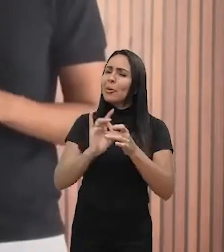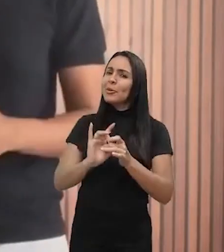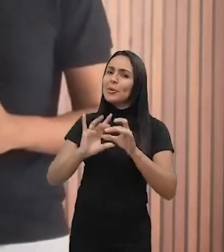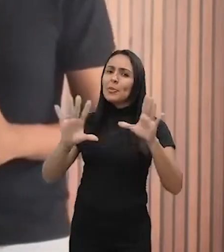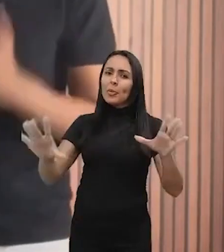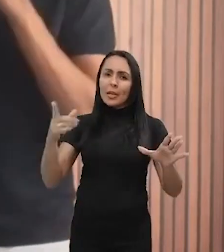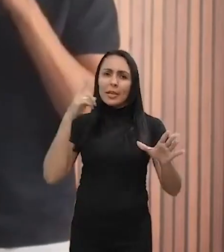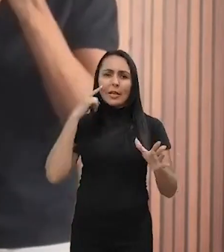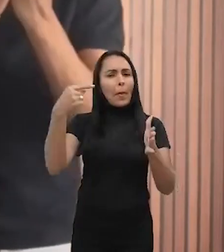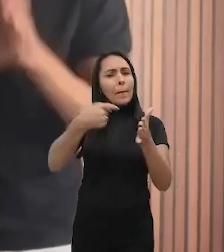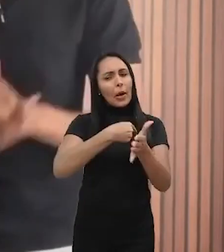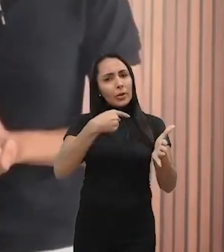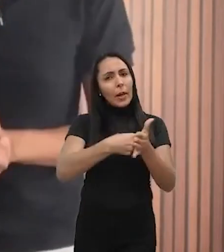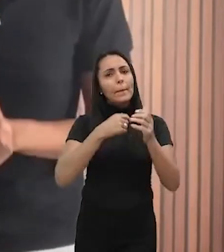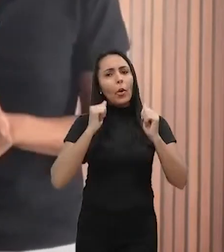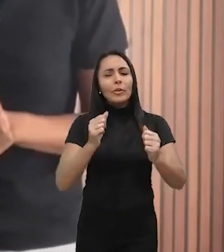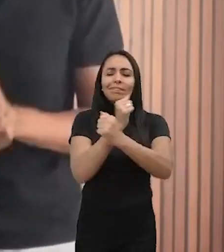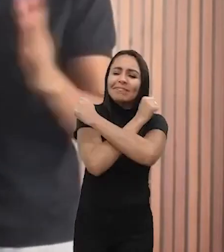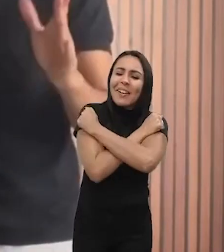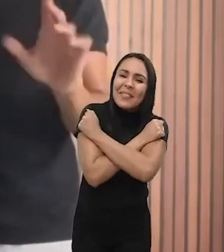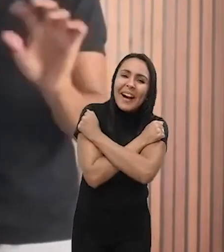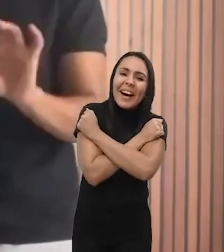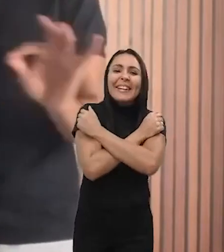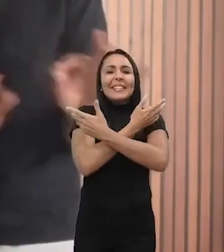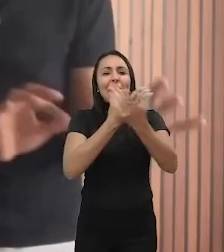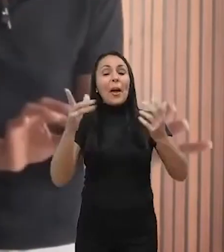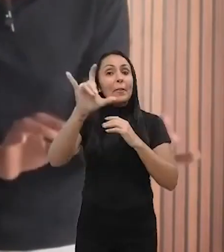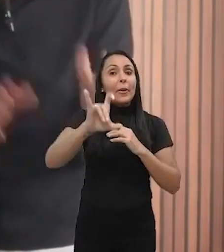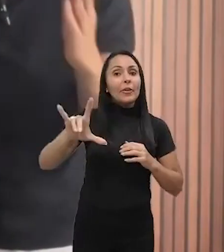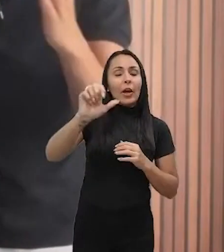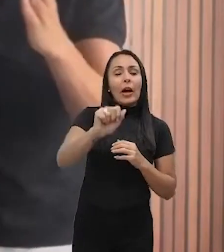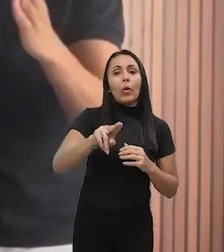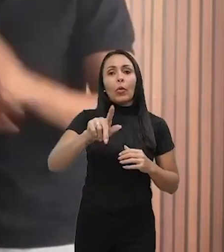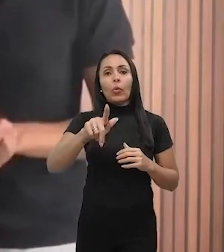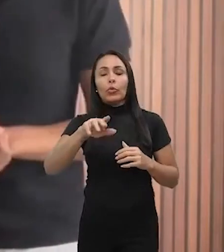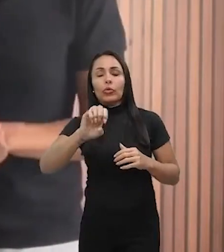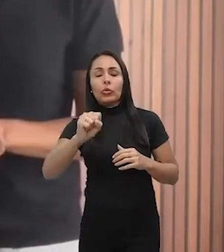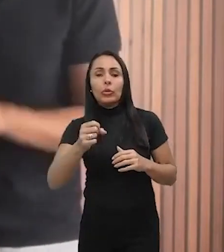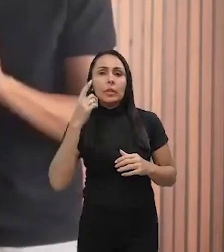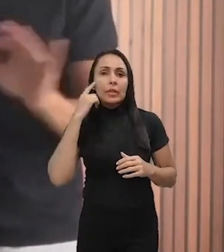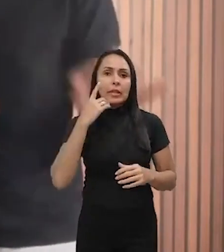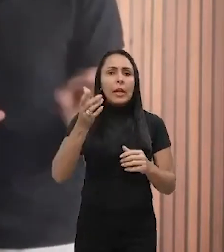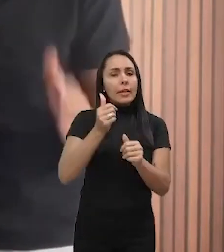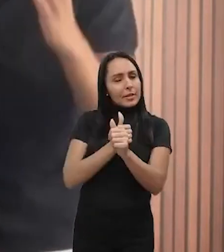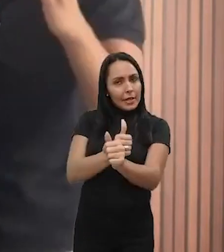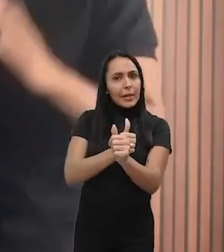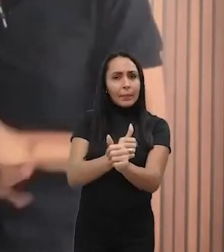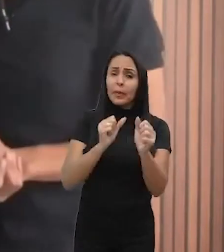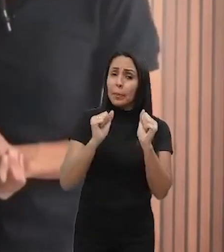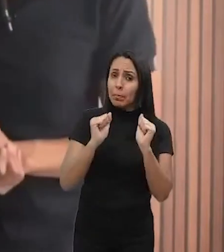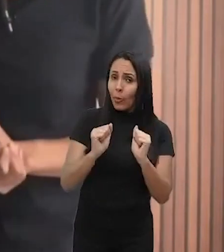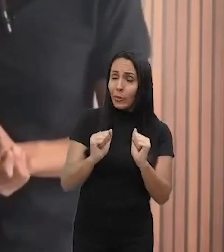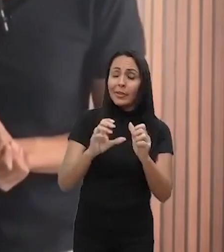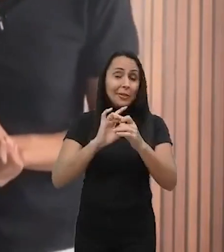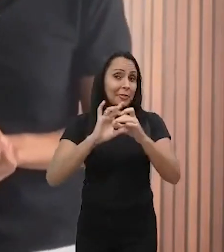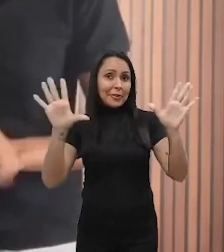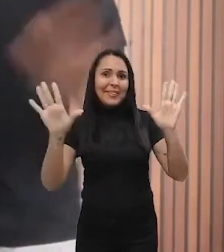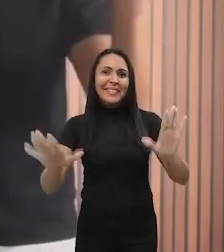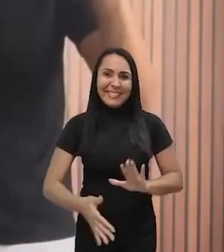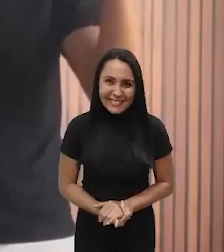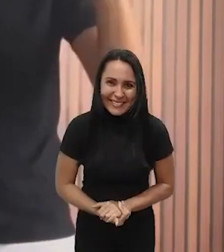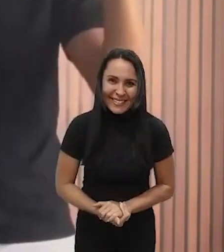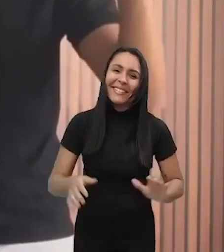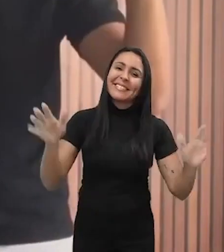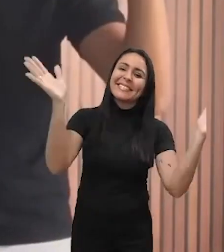disposição para o que você precisar. Forte abraço, meu Instagram é Augusto Ribeiro PE. Se você quiser seguir lá, Augusto Ribeiro PE, estou à disposição,